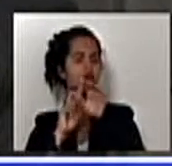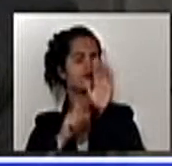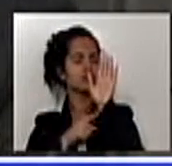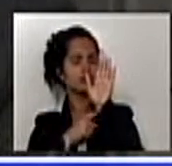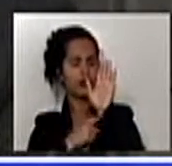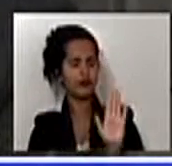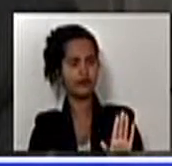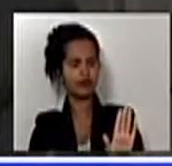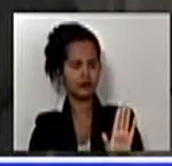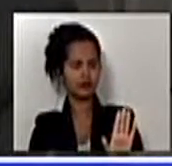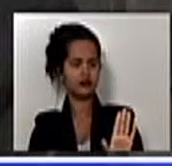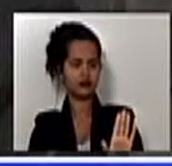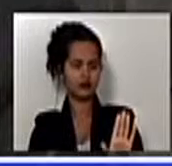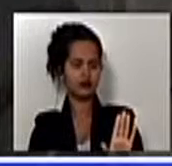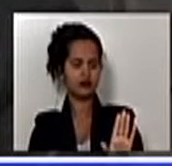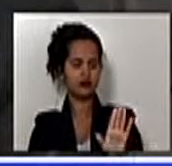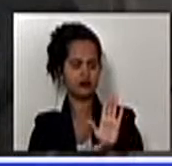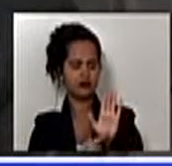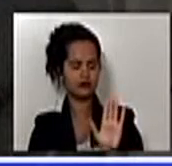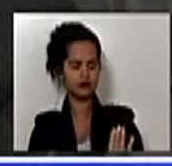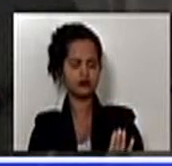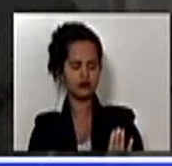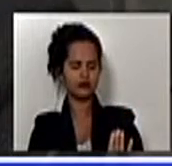interesses corporativos,